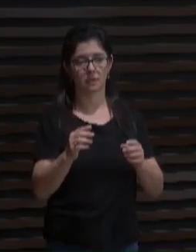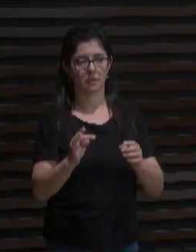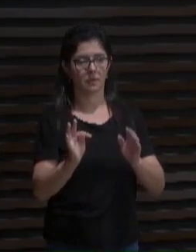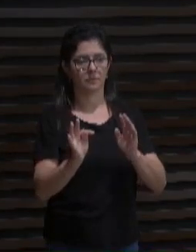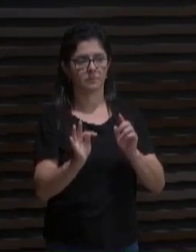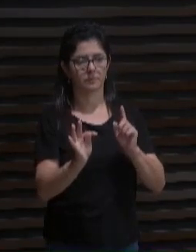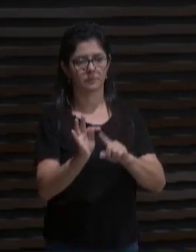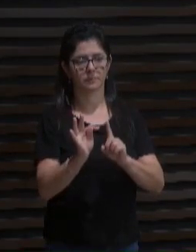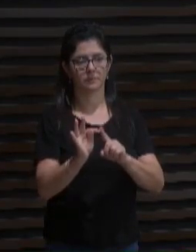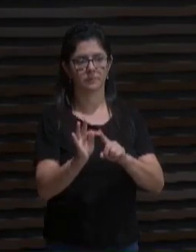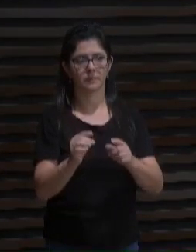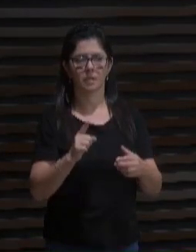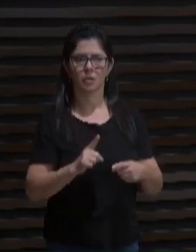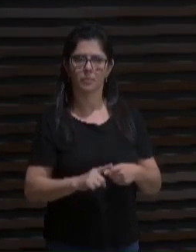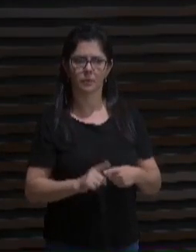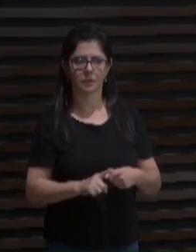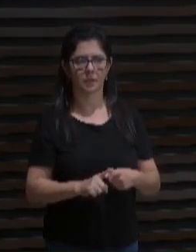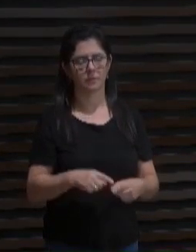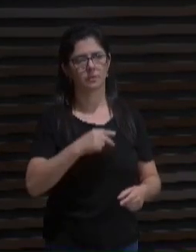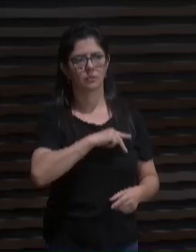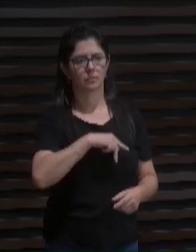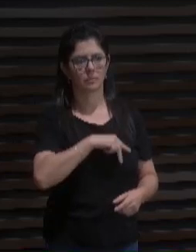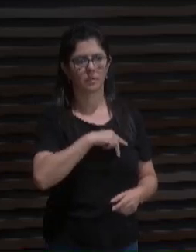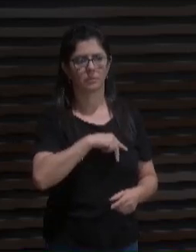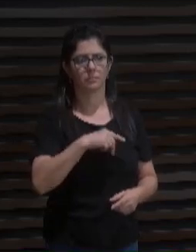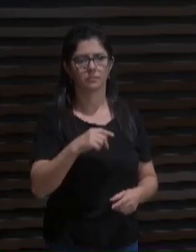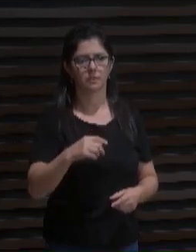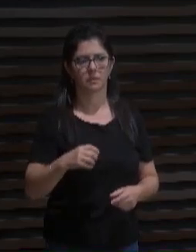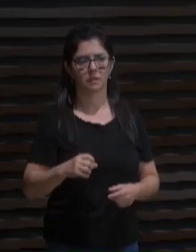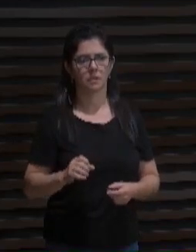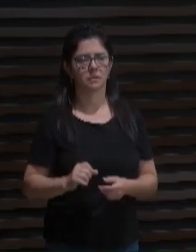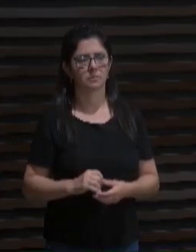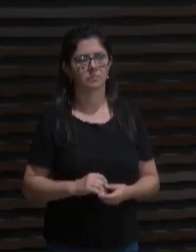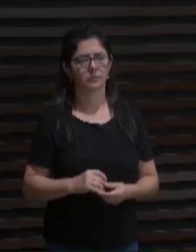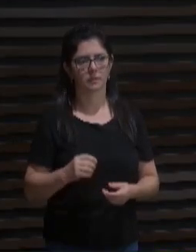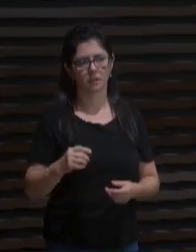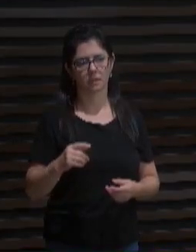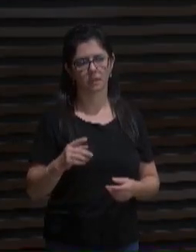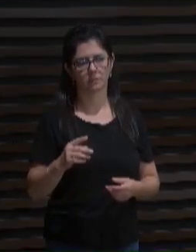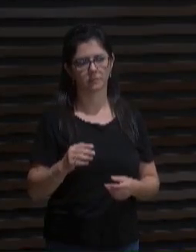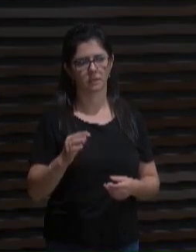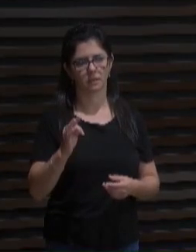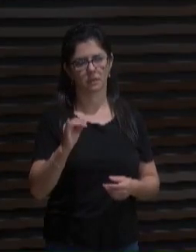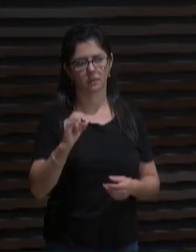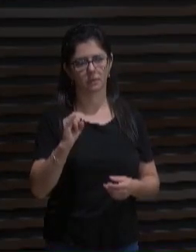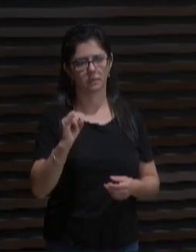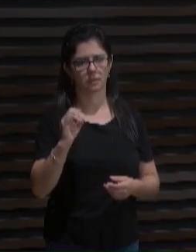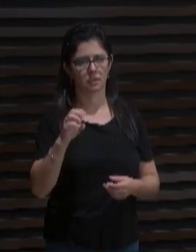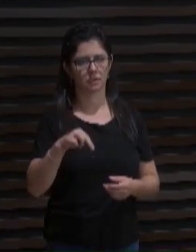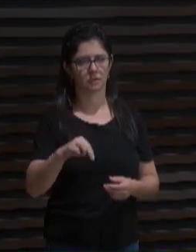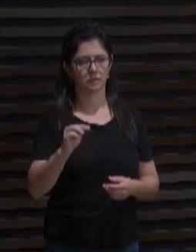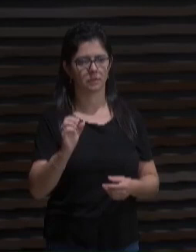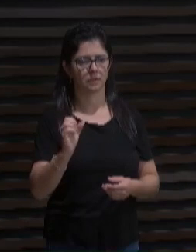Porque Paulo e Silas estavam lá, passaram todos aqueles problemas, os religiosos não conheciam muito bem Timóteo, então ele manda Timóteo para ver como é que